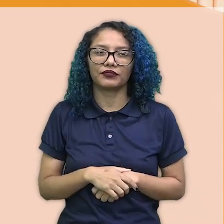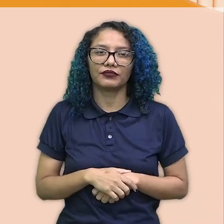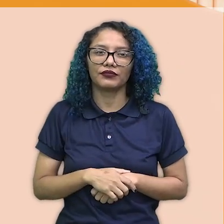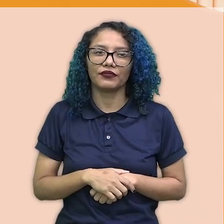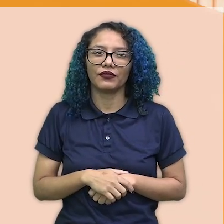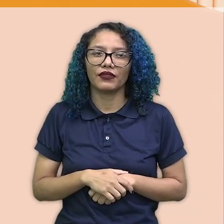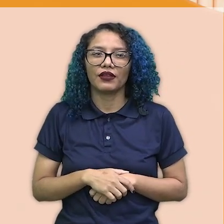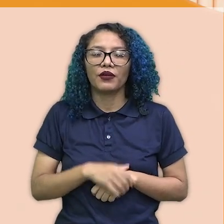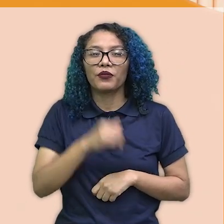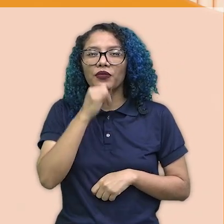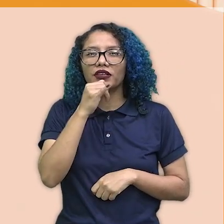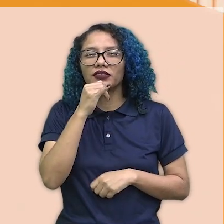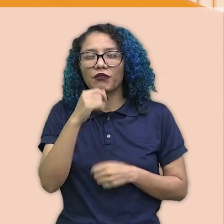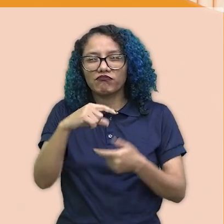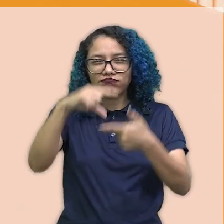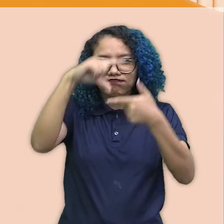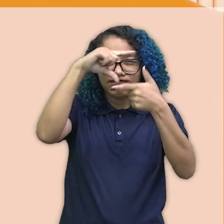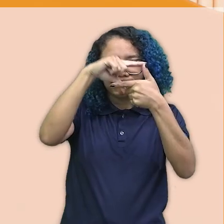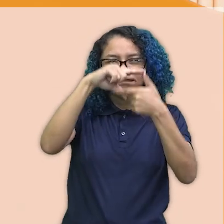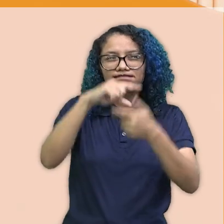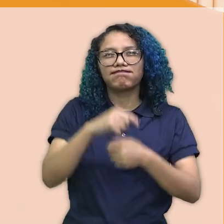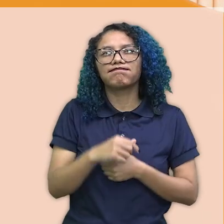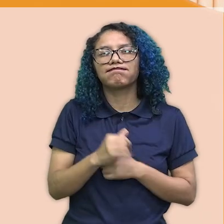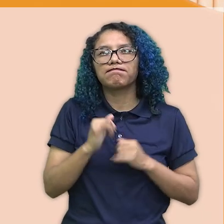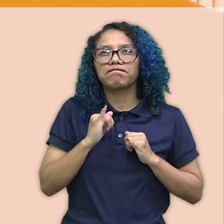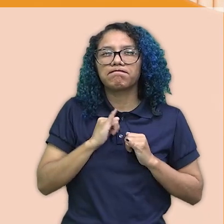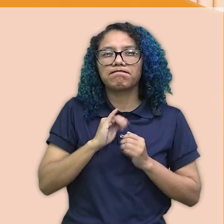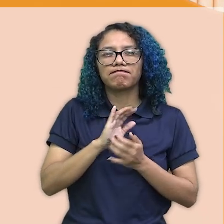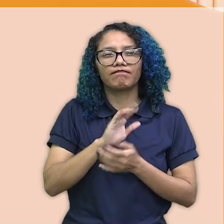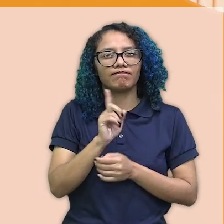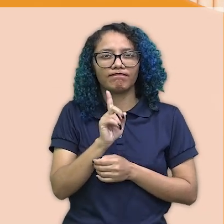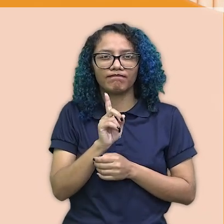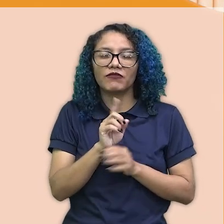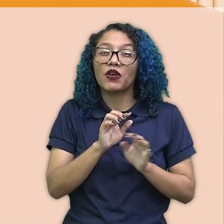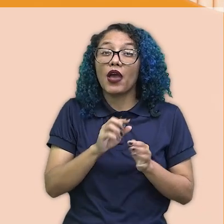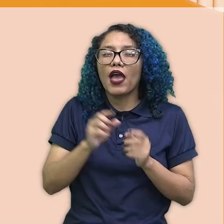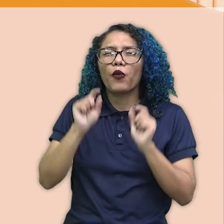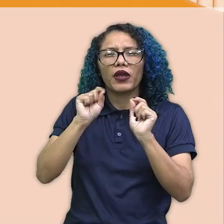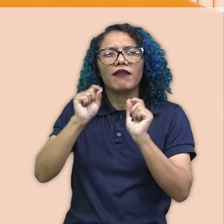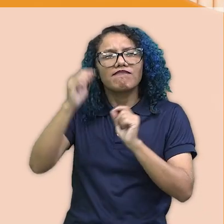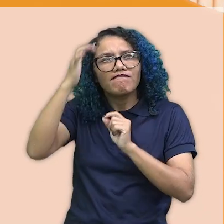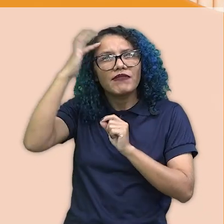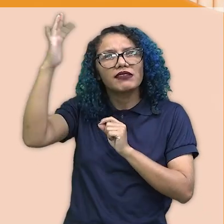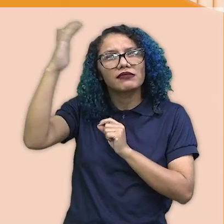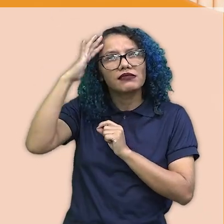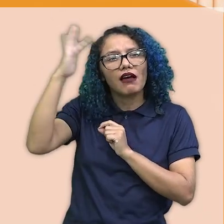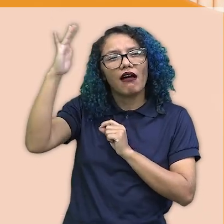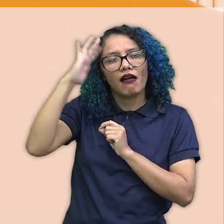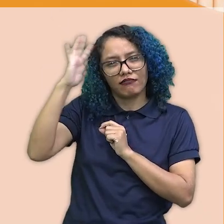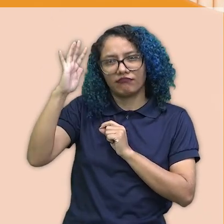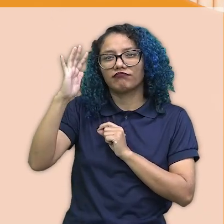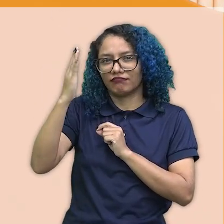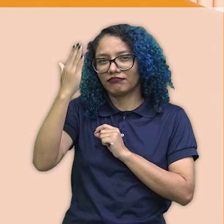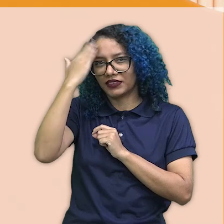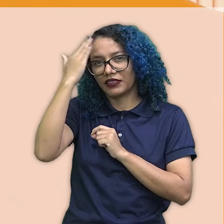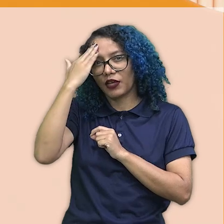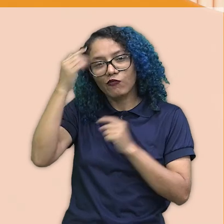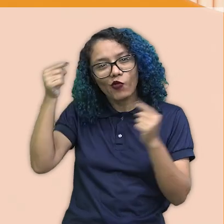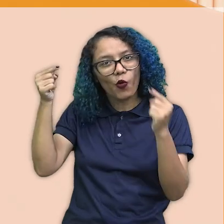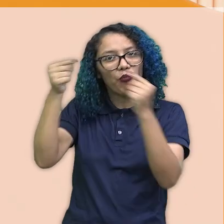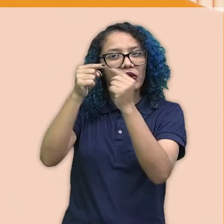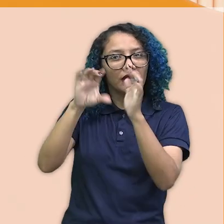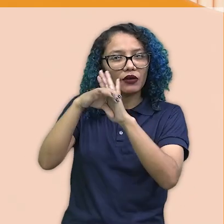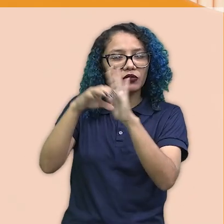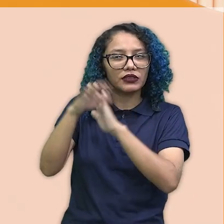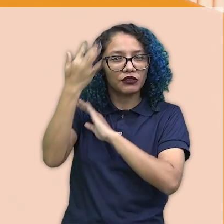sair daquela lerdeza, daquela inércia que você está. Isso é filosofia, tá bom? Vamos entender então